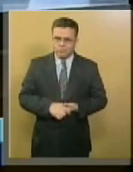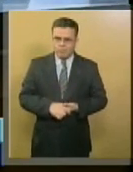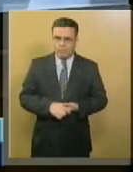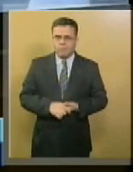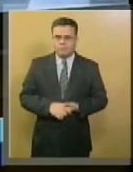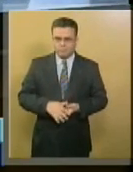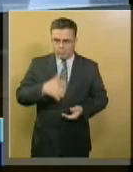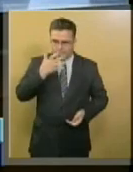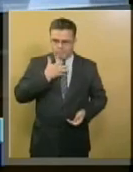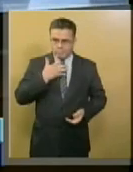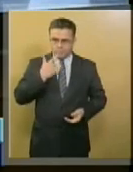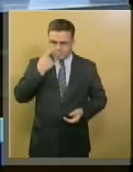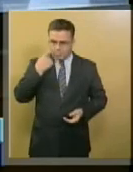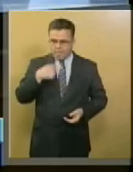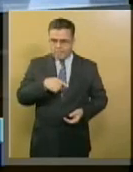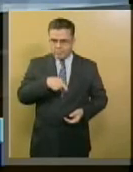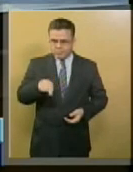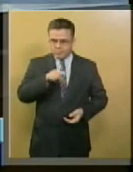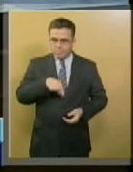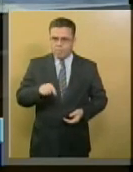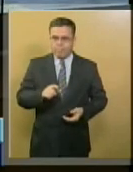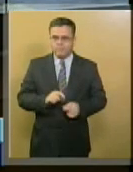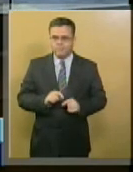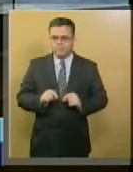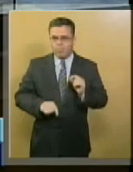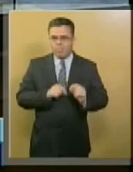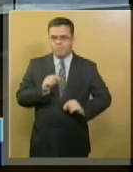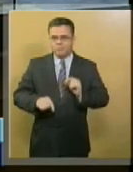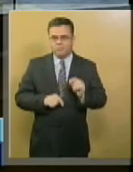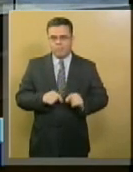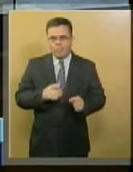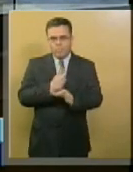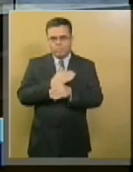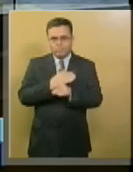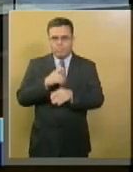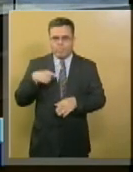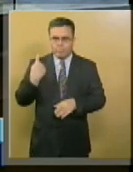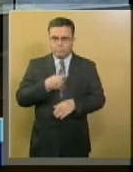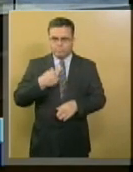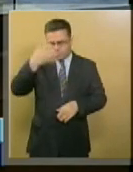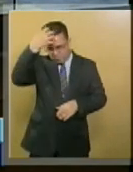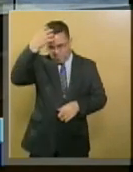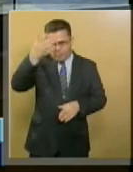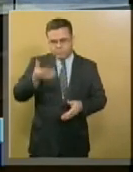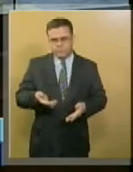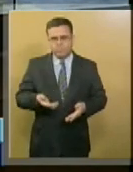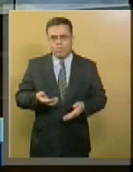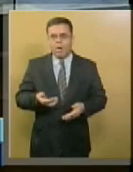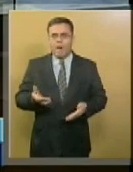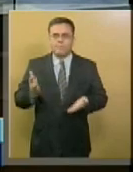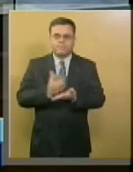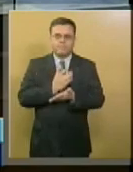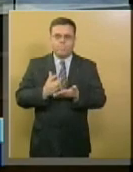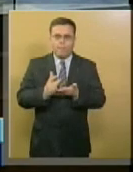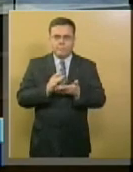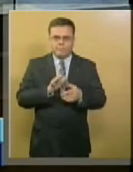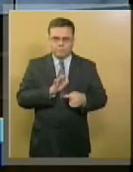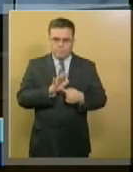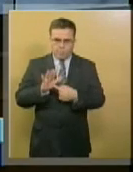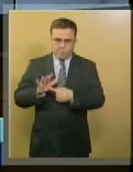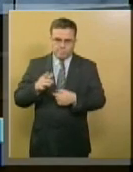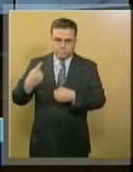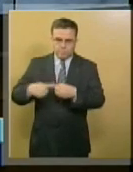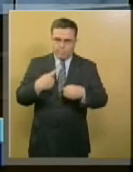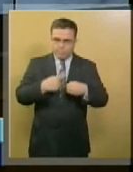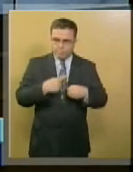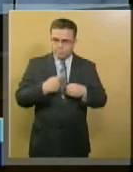Senhores, olhe mais. Tudo isso aqui é negligência nossa. Algumas imagens dessas são de municípios do